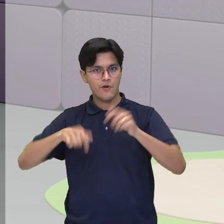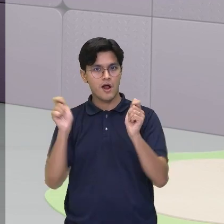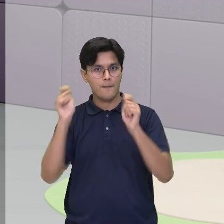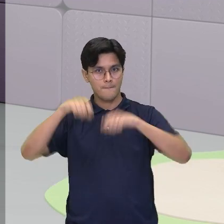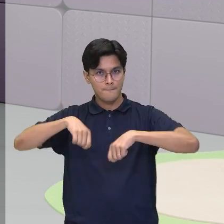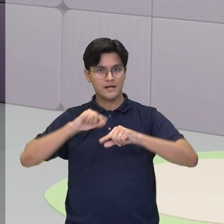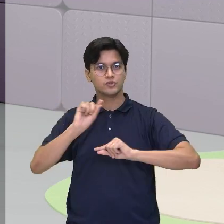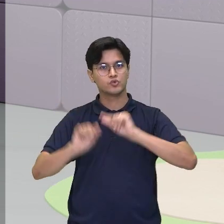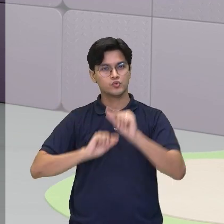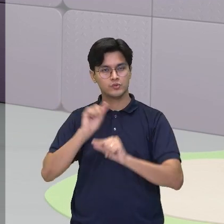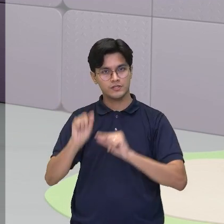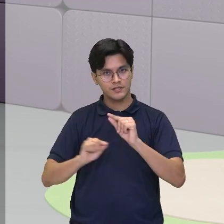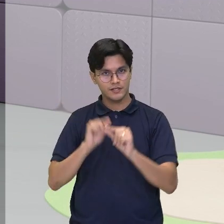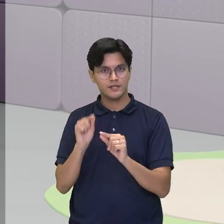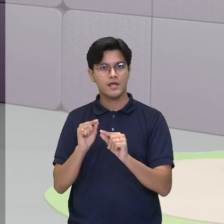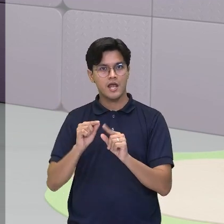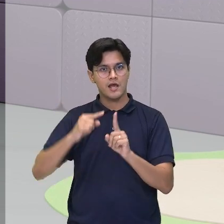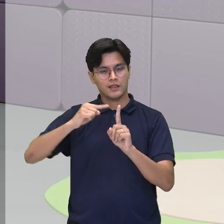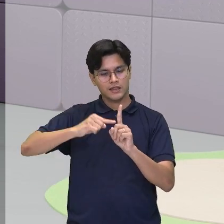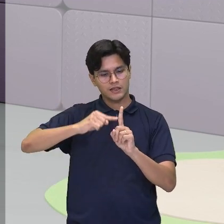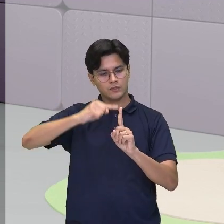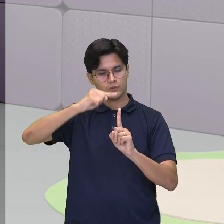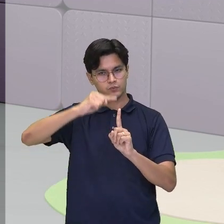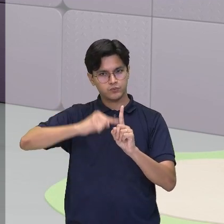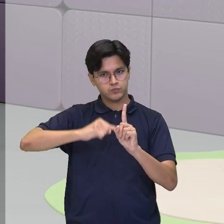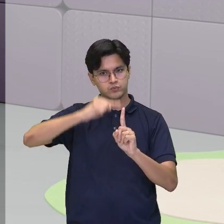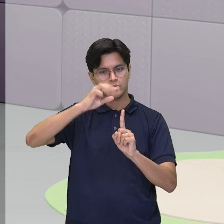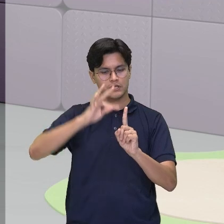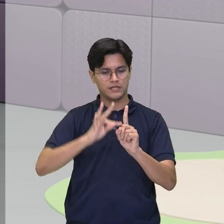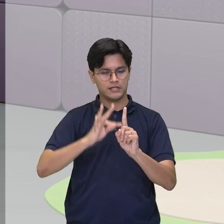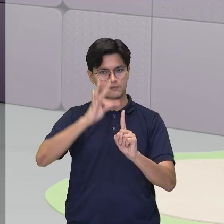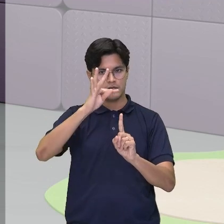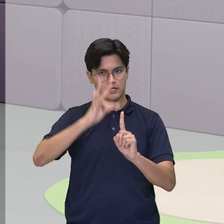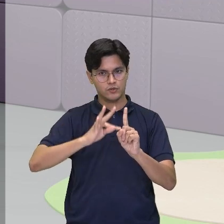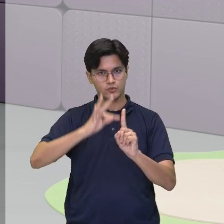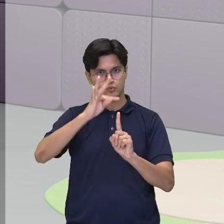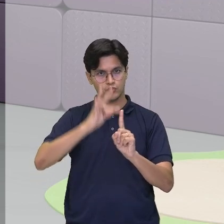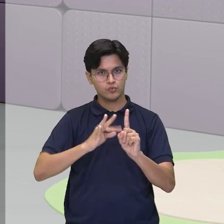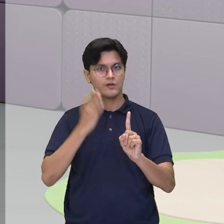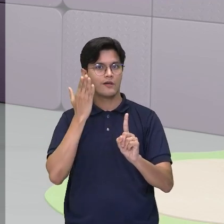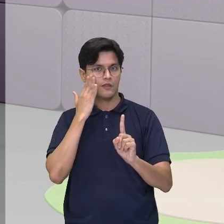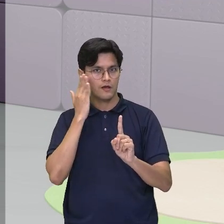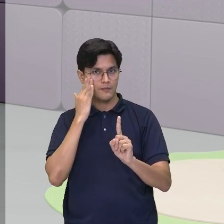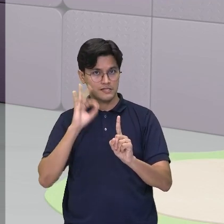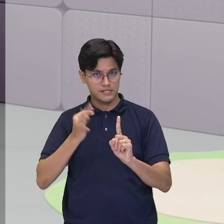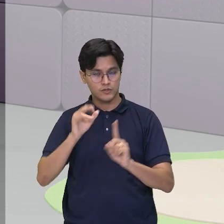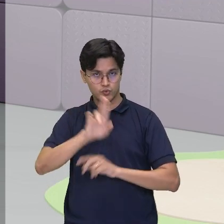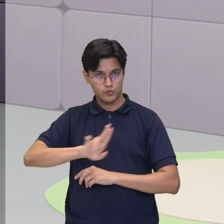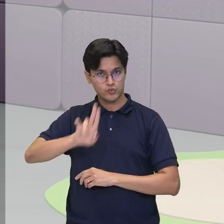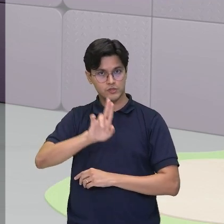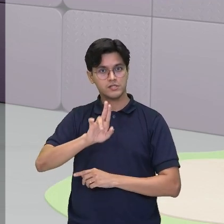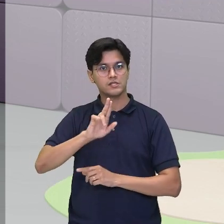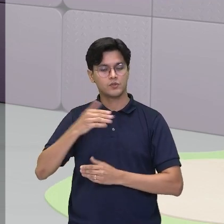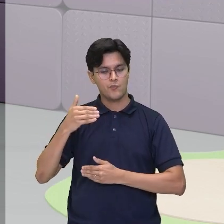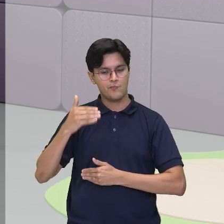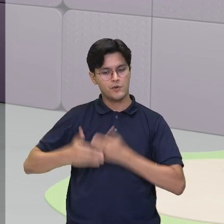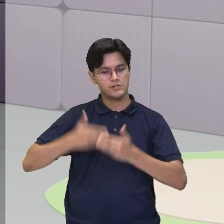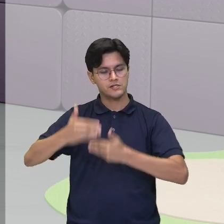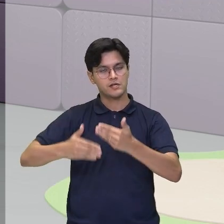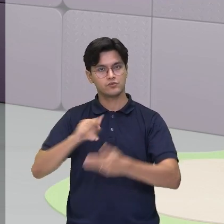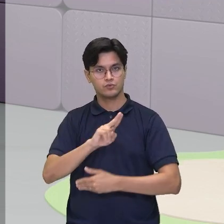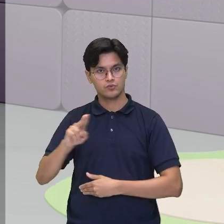um processo, né, chamado de condução. Quando uma partícula, né, o meio